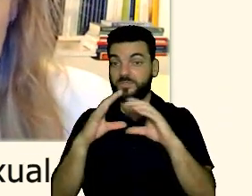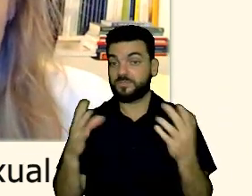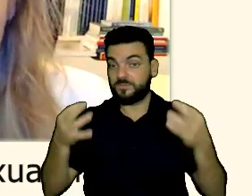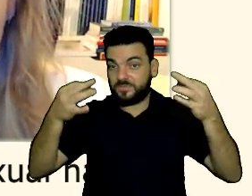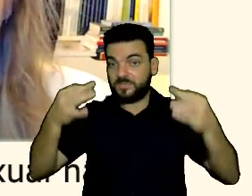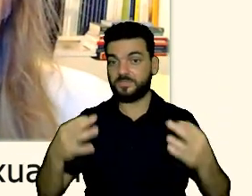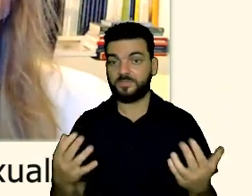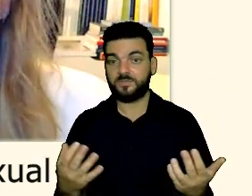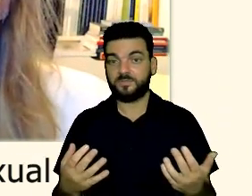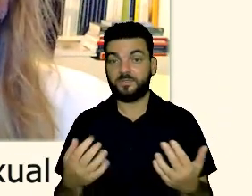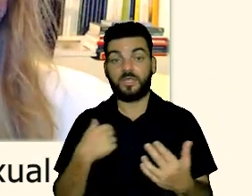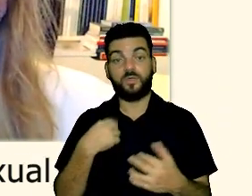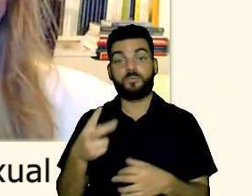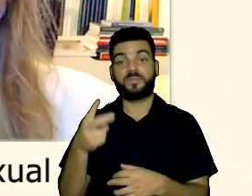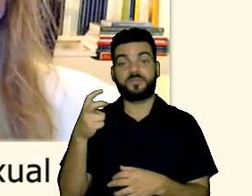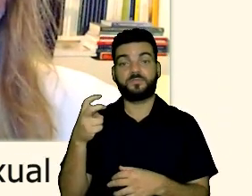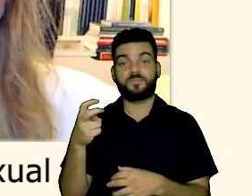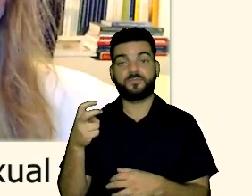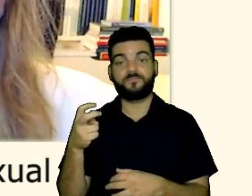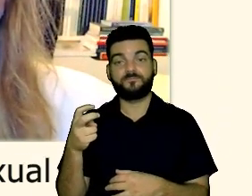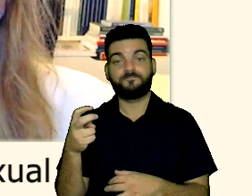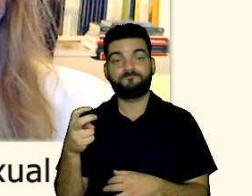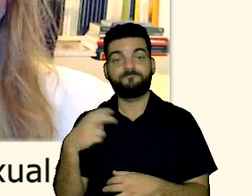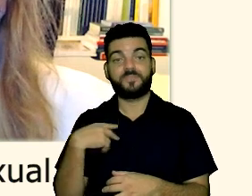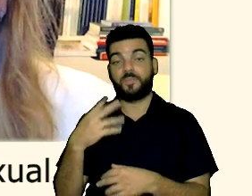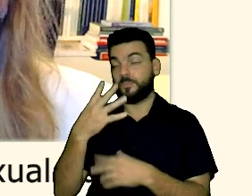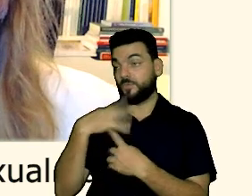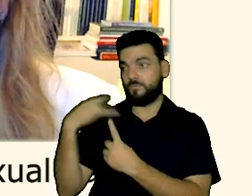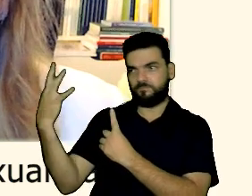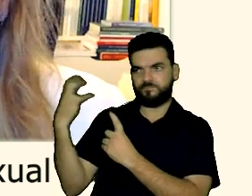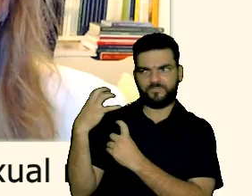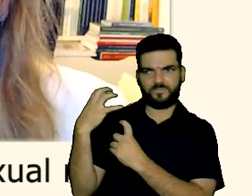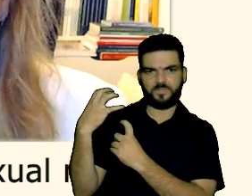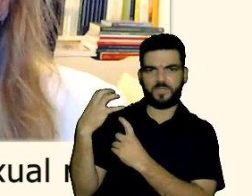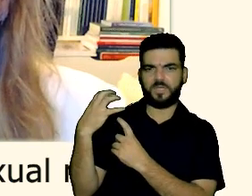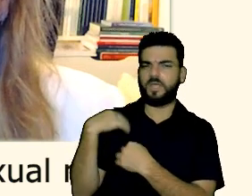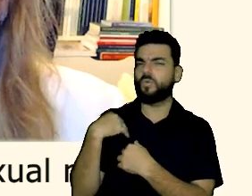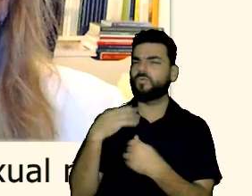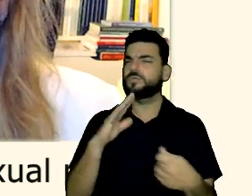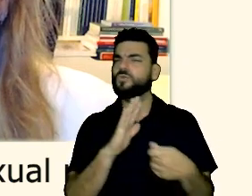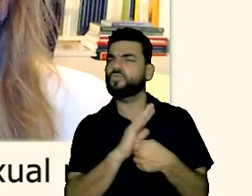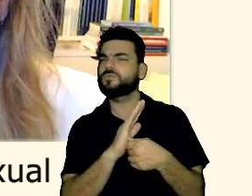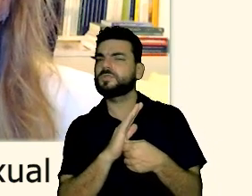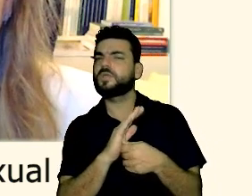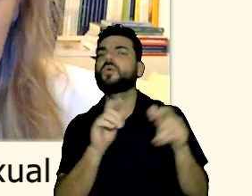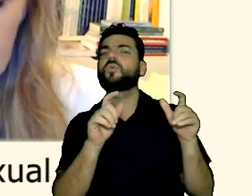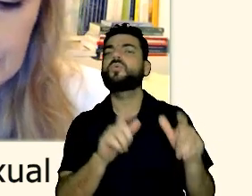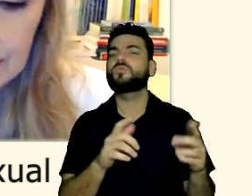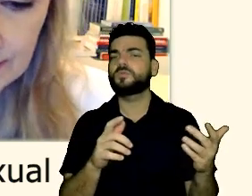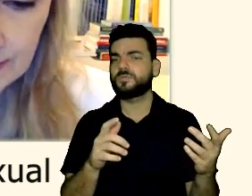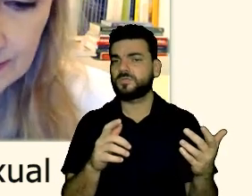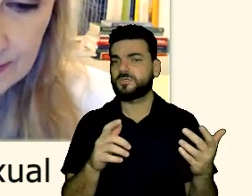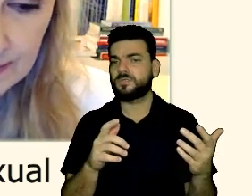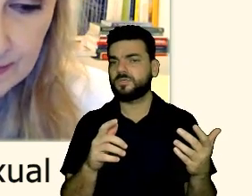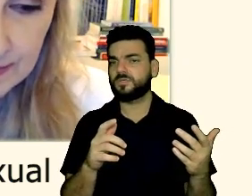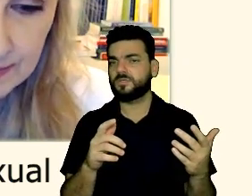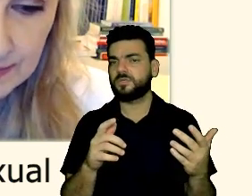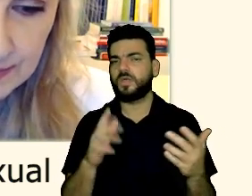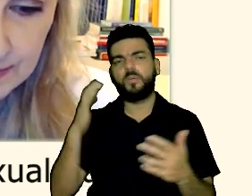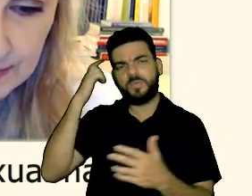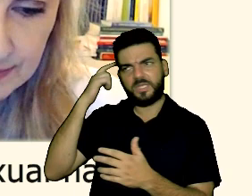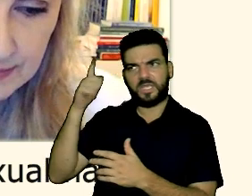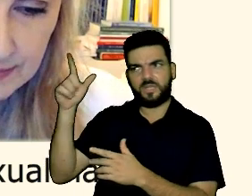as pessoas a fazer essa auto-reflexão é importante, né? E também a questão do diálogo, né? Eu percebo que eu